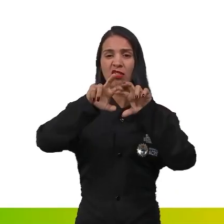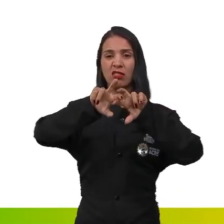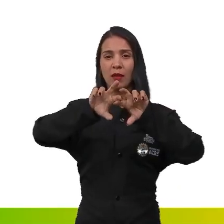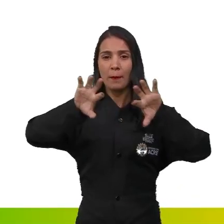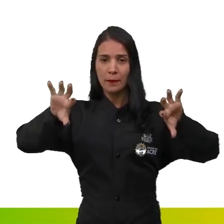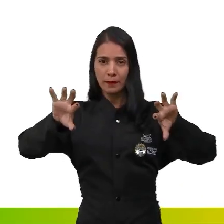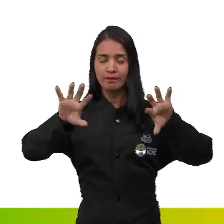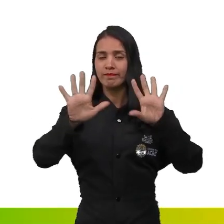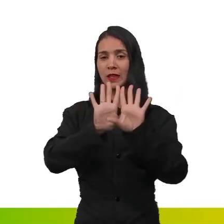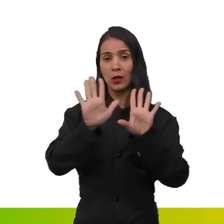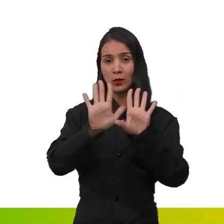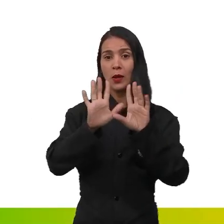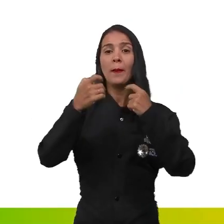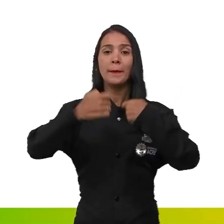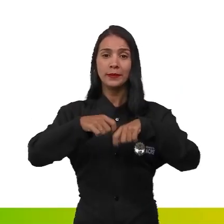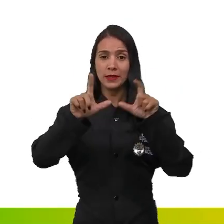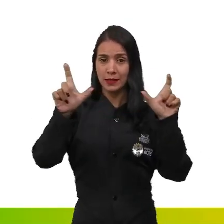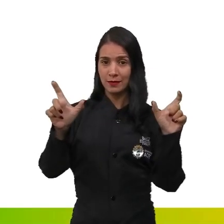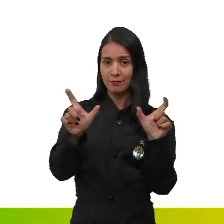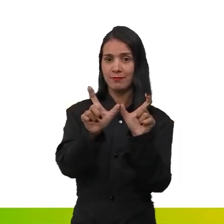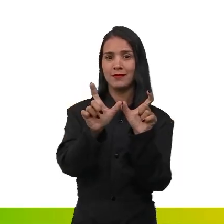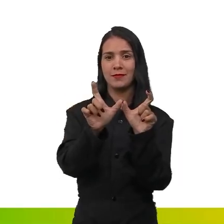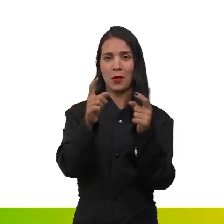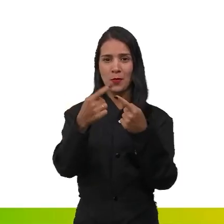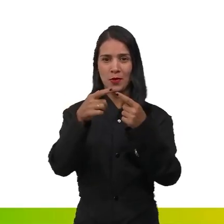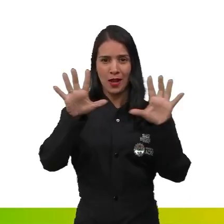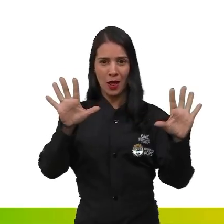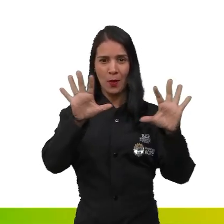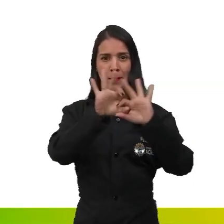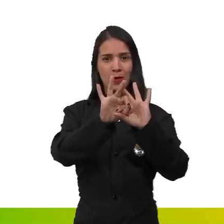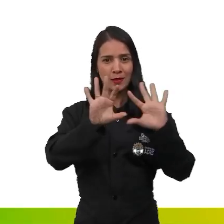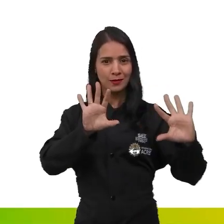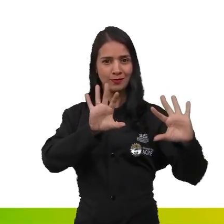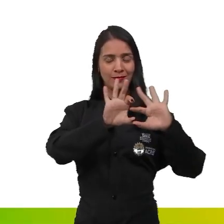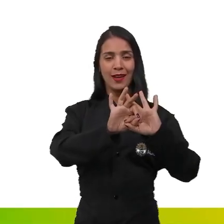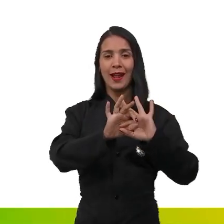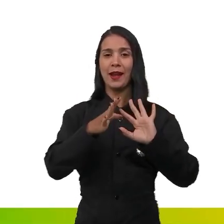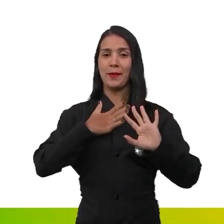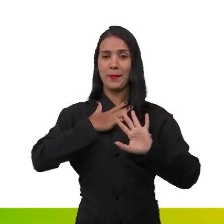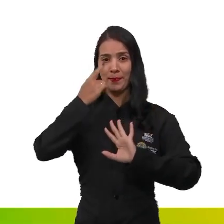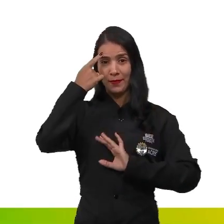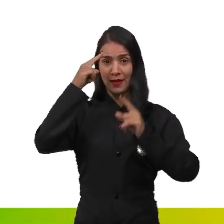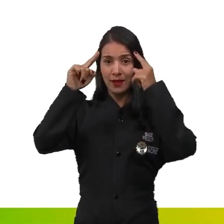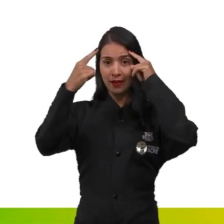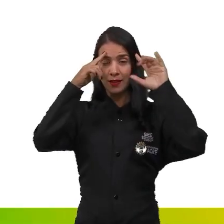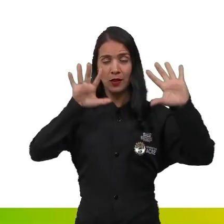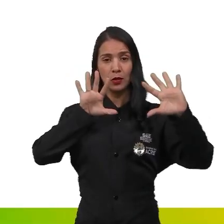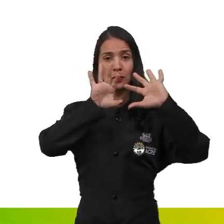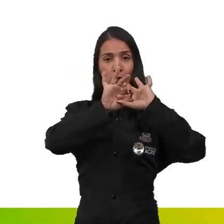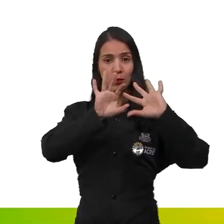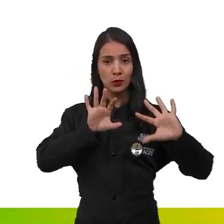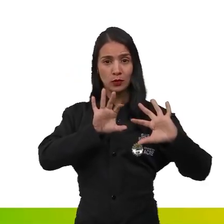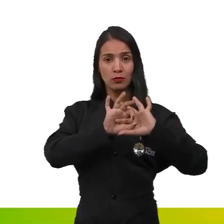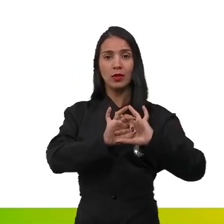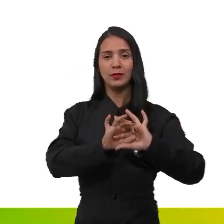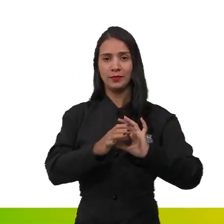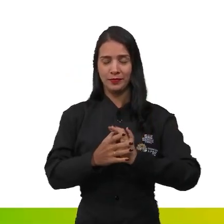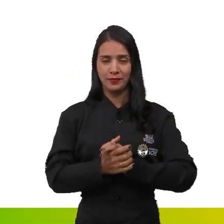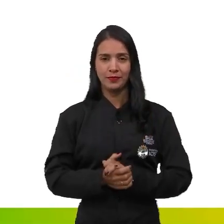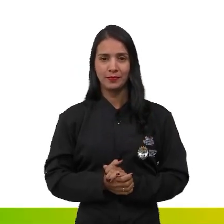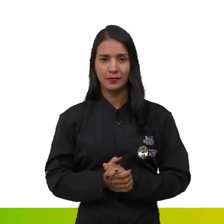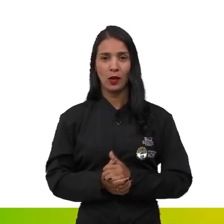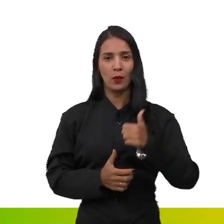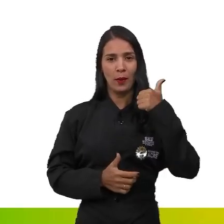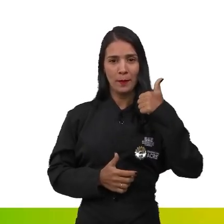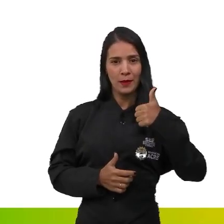tá? Então, aqui eu tenho a conexão de ideias. É como se, pois, fosse uma ponte entre a minha